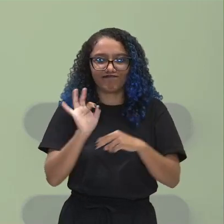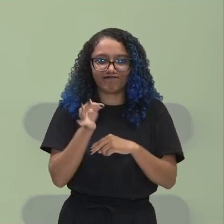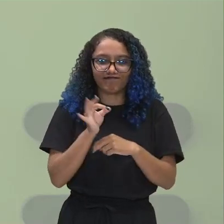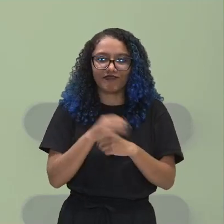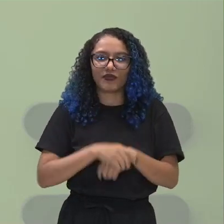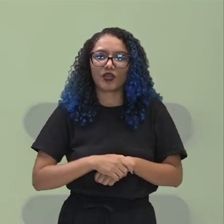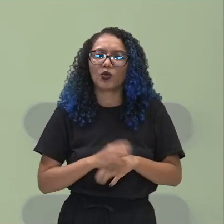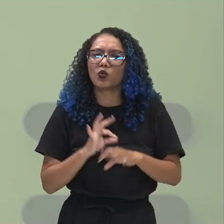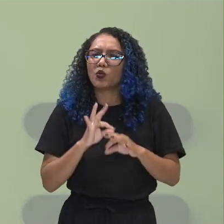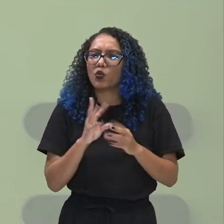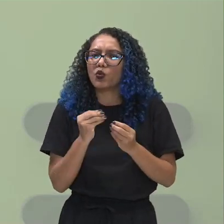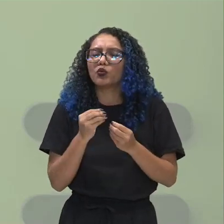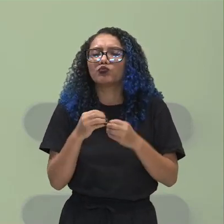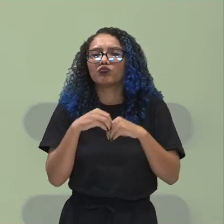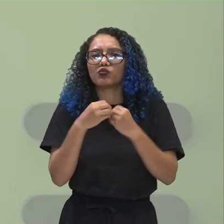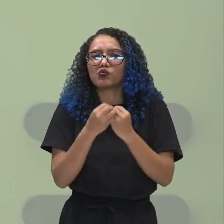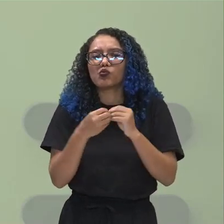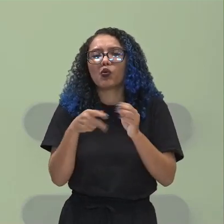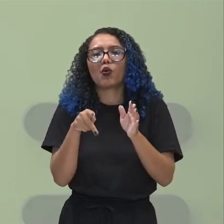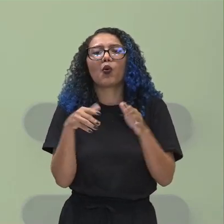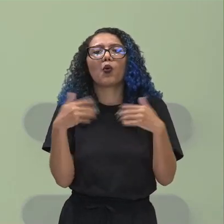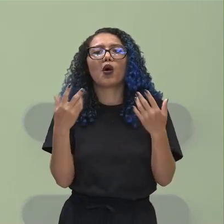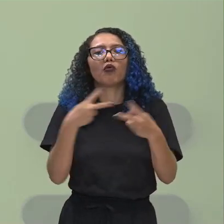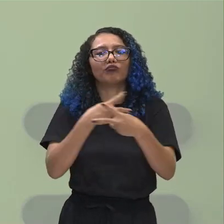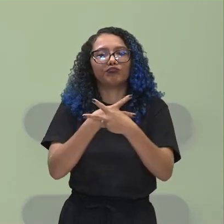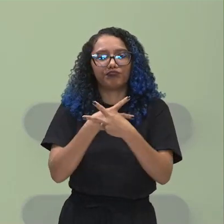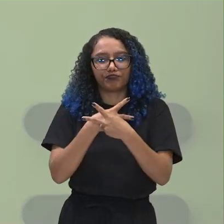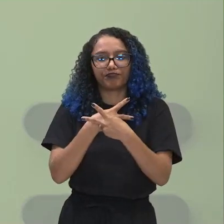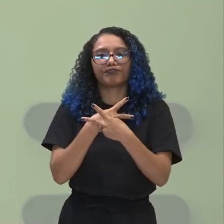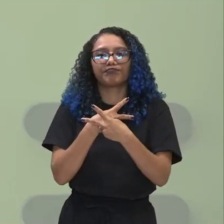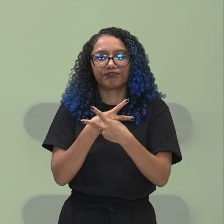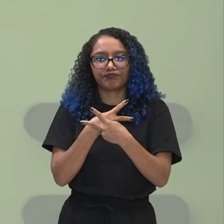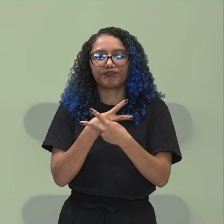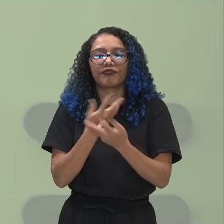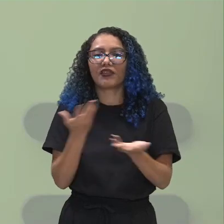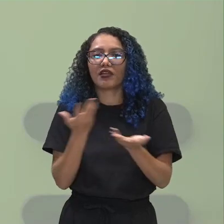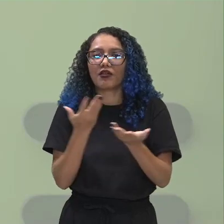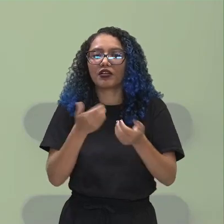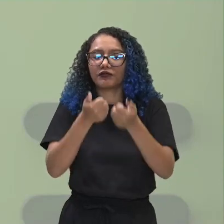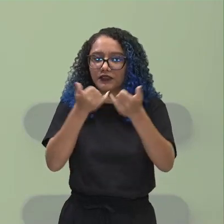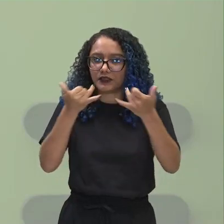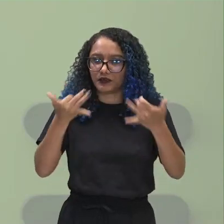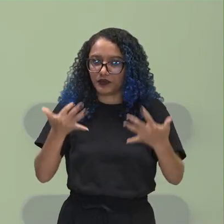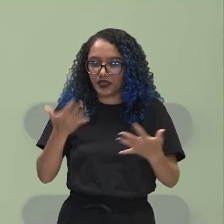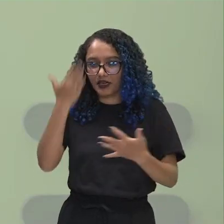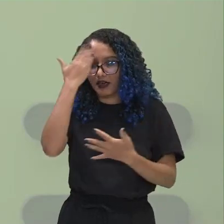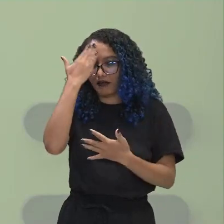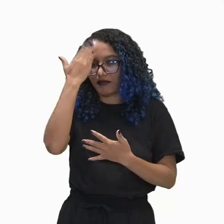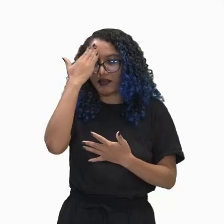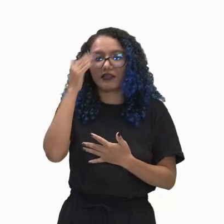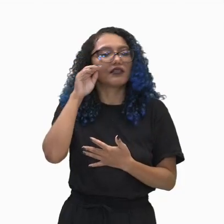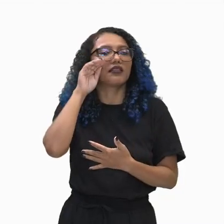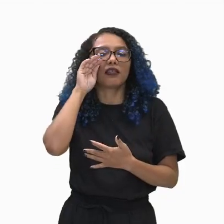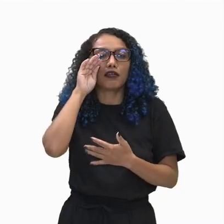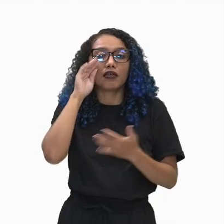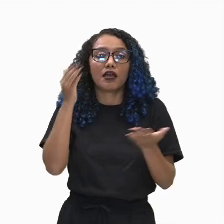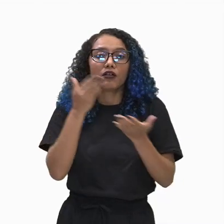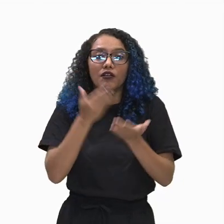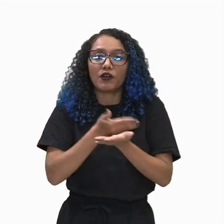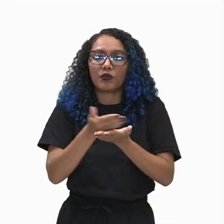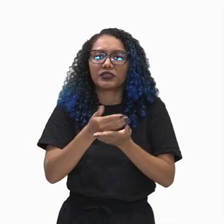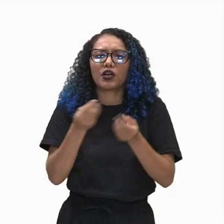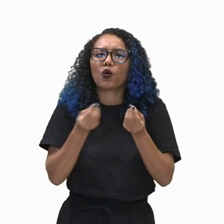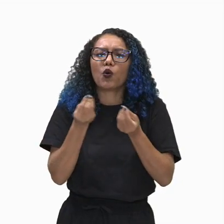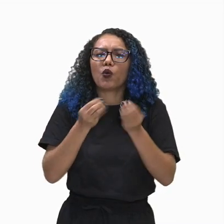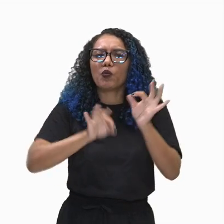essa molécula que é o cromossomo, né? Vamos entender um pouquinho sobre isso, a começar pelo